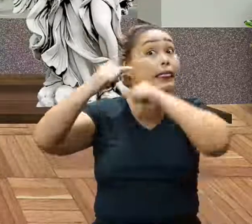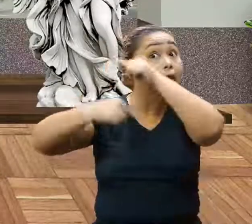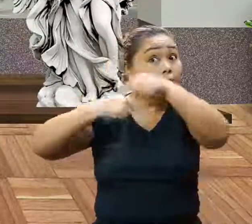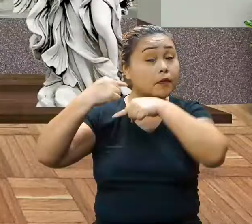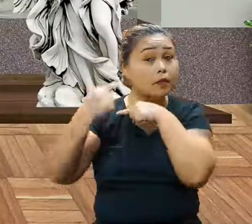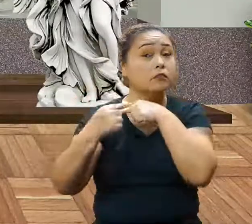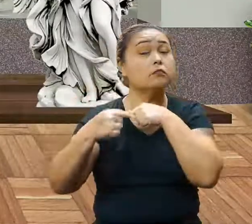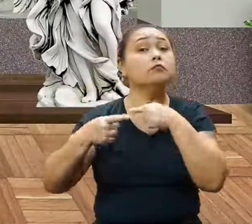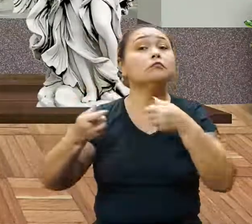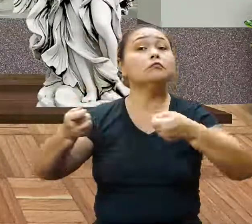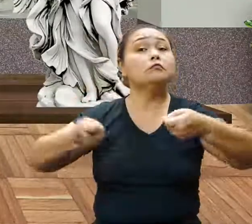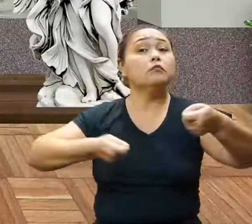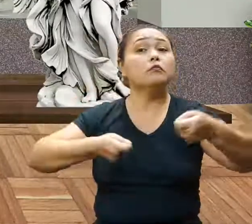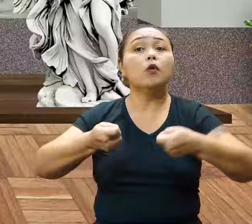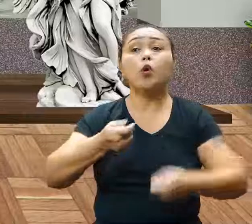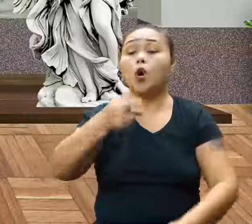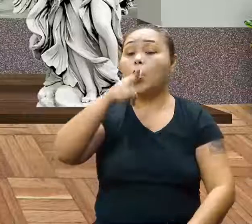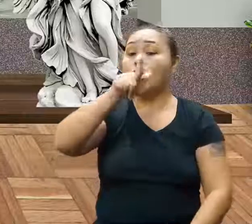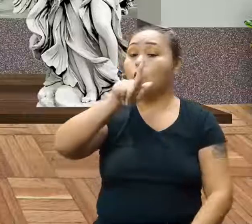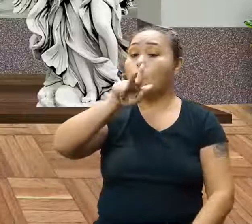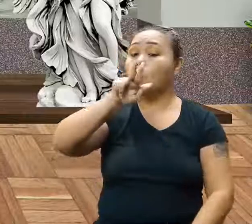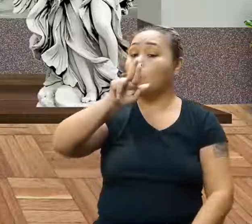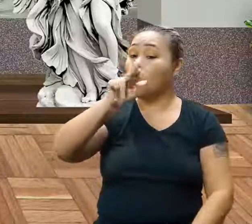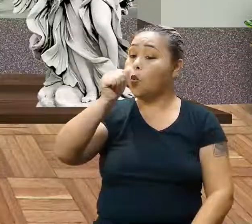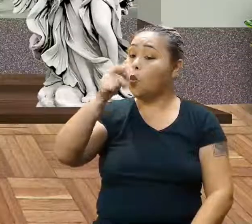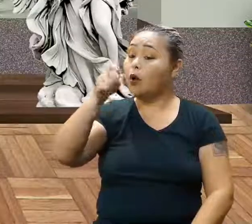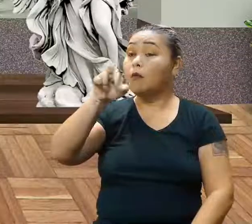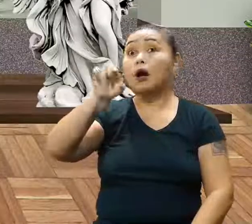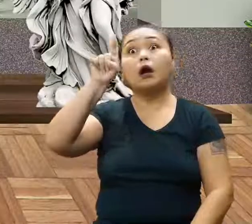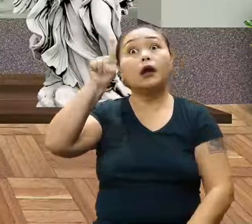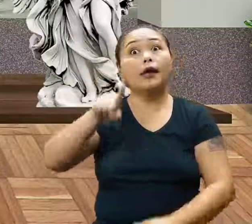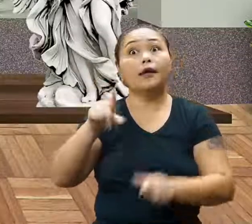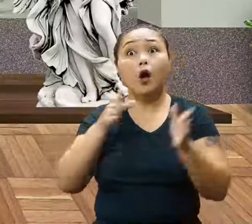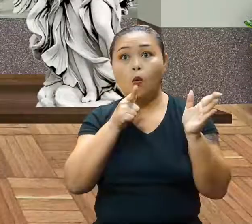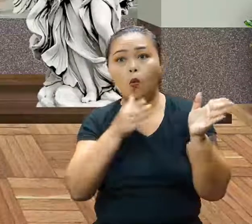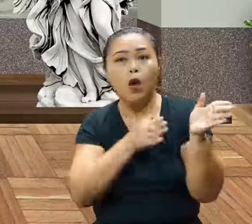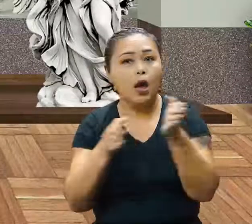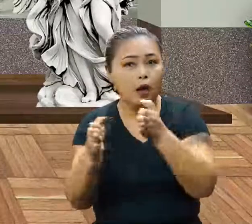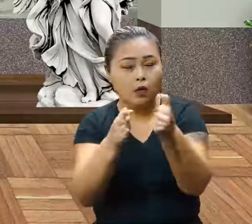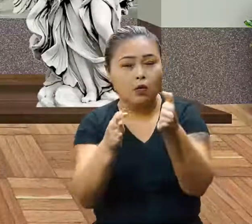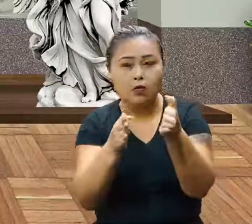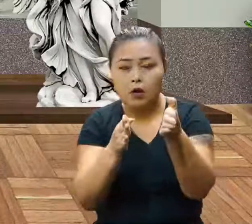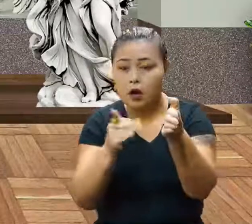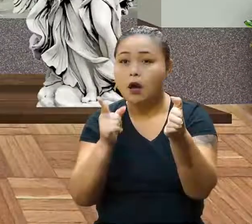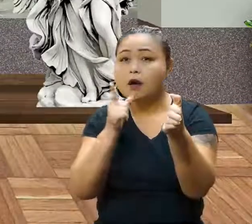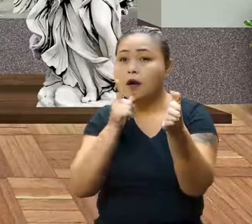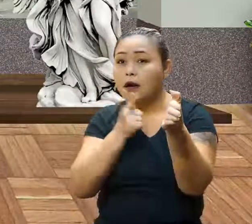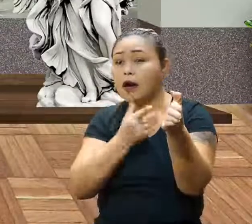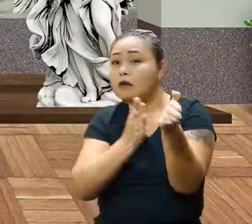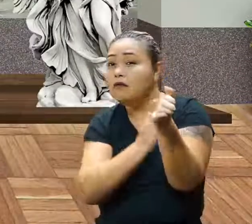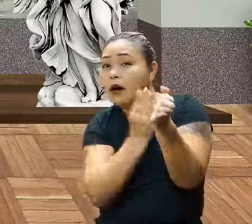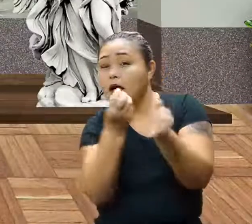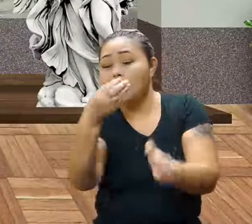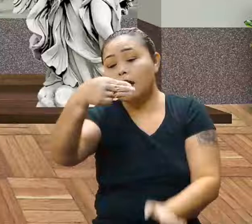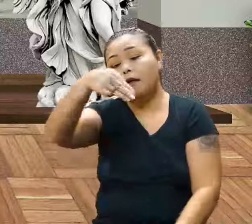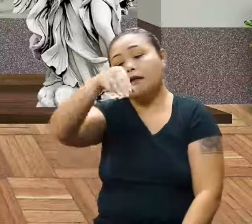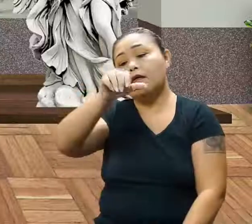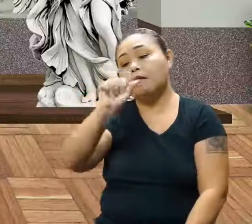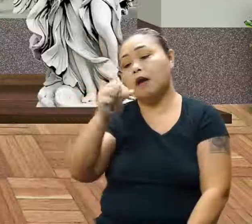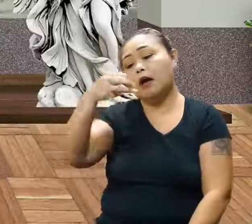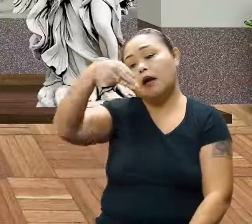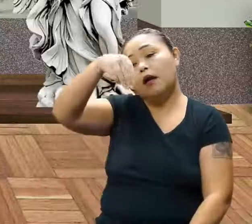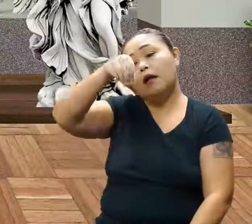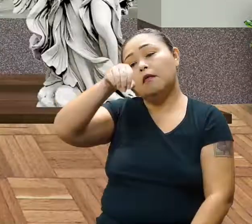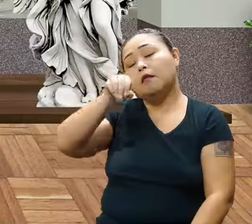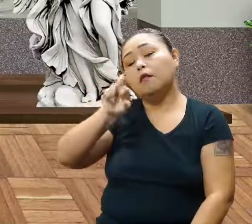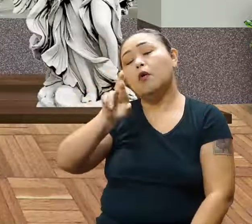região do Guaporé. E do Guaporé, claro, adentrando no Mamoré, até chegar no Madeira.